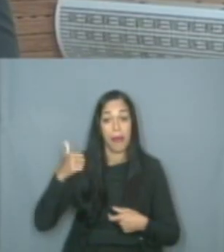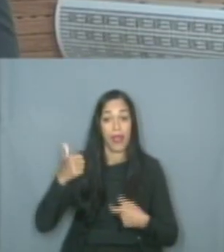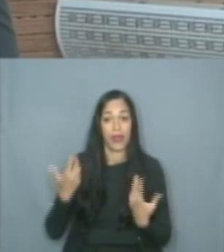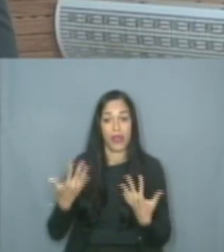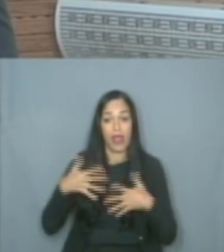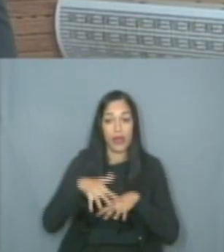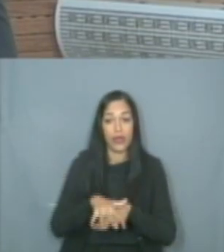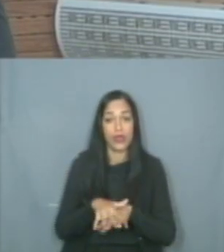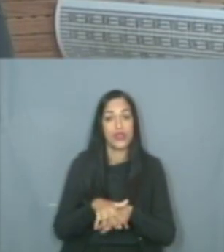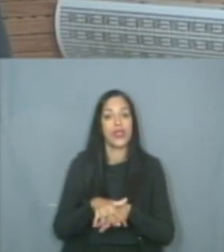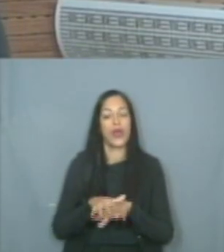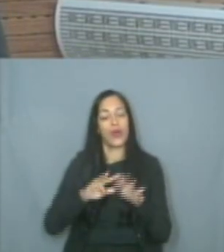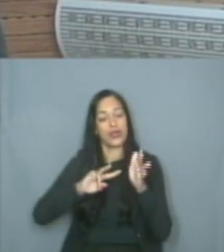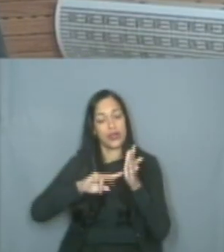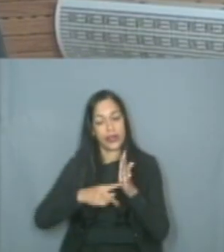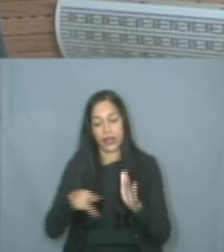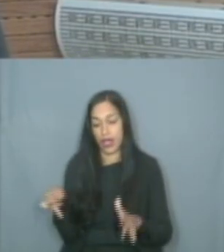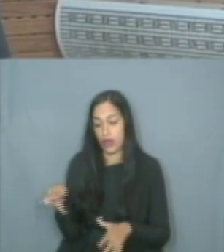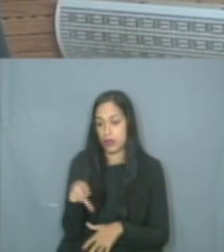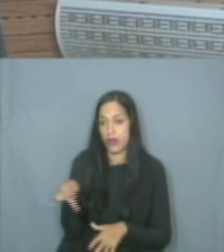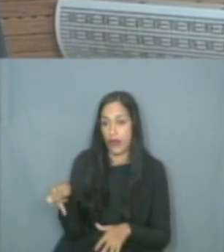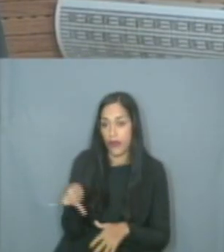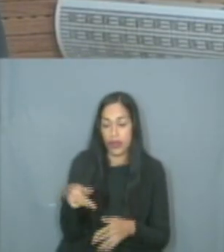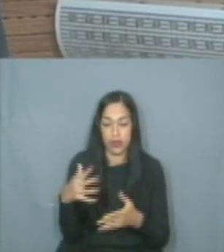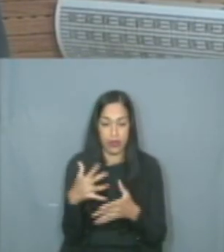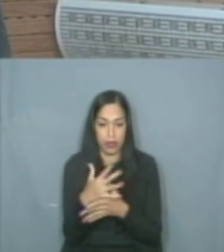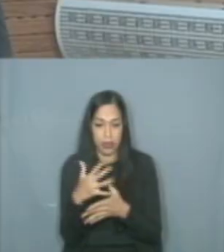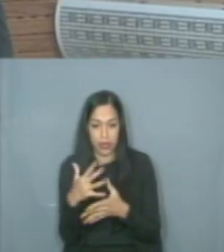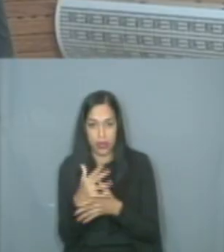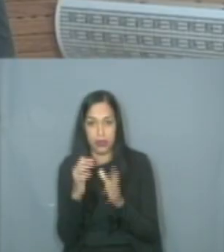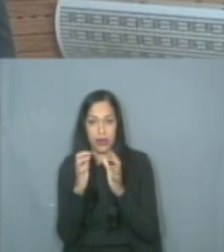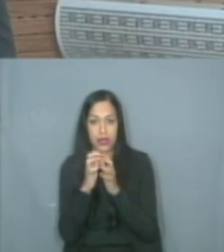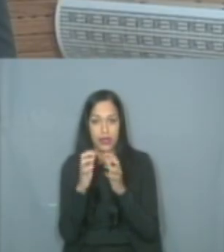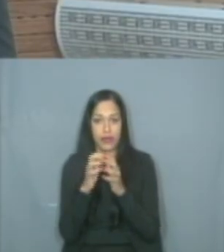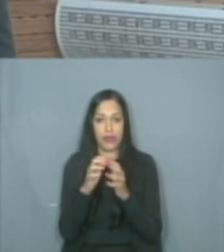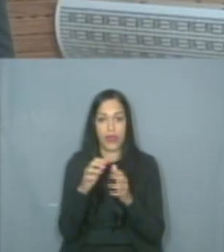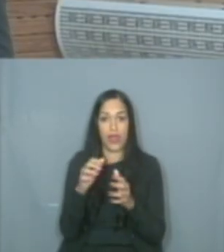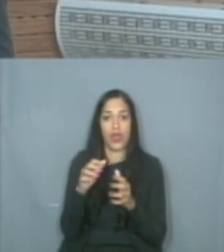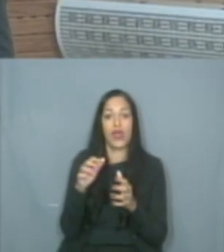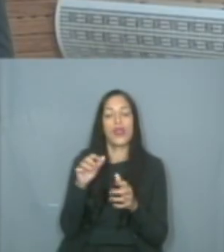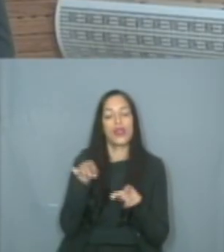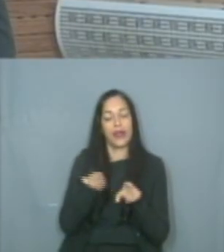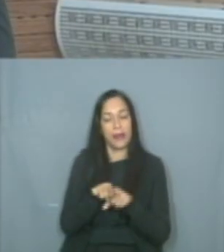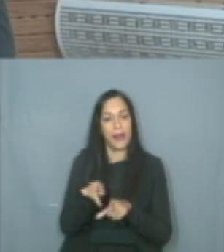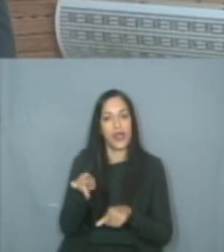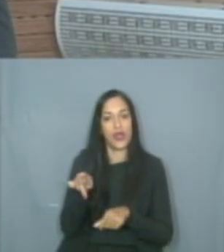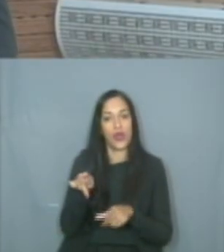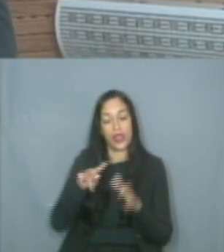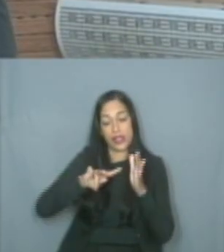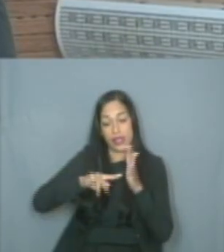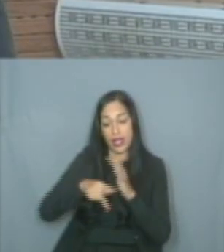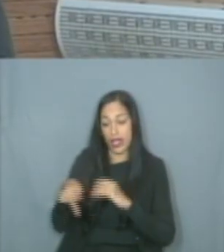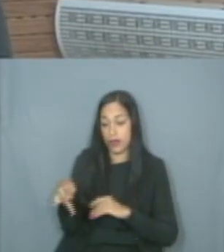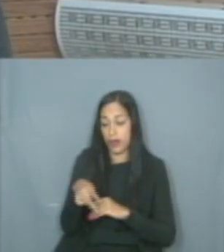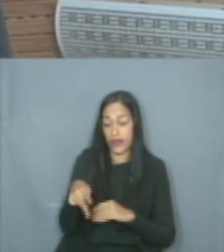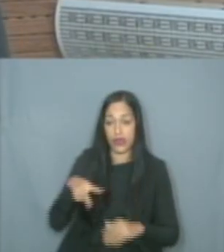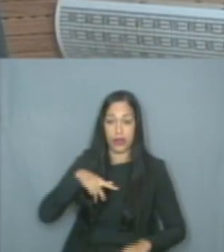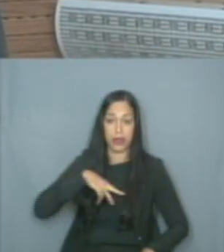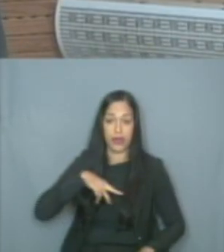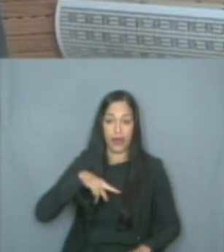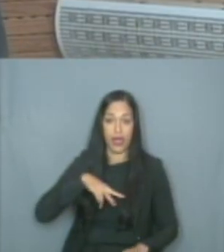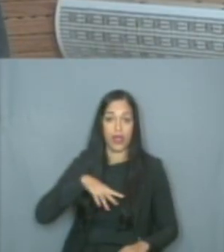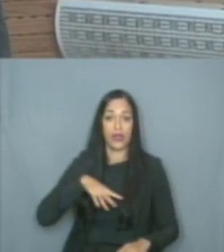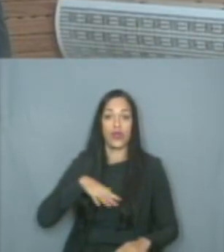inclusão. Ali estava o Sindicato dos Professores da Rede Municipal, o Sindicato dos Professores da Rede Privada, os profissionais que